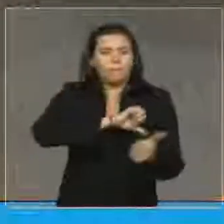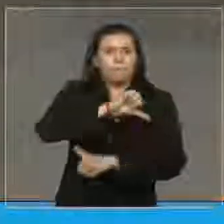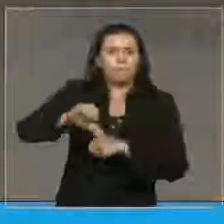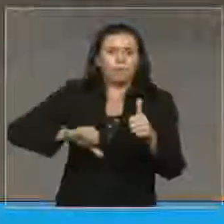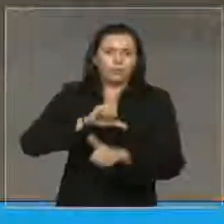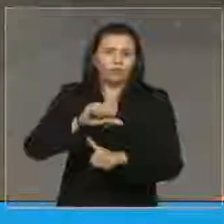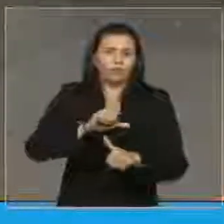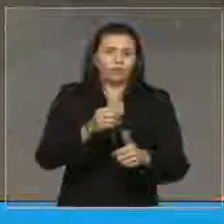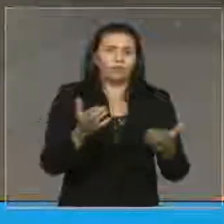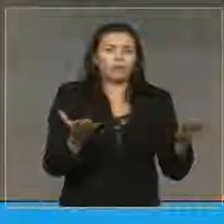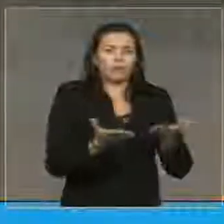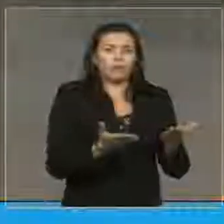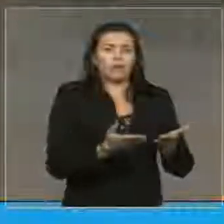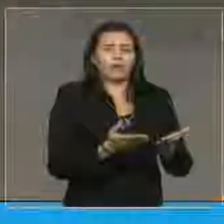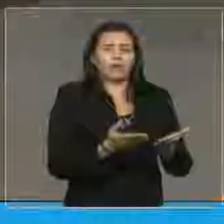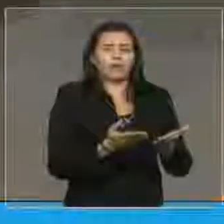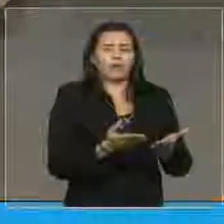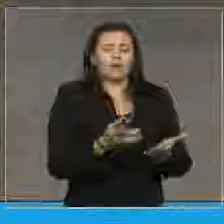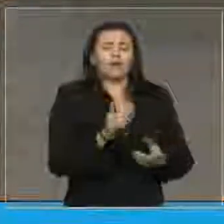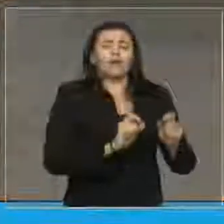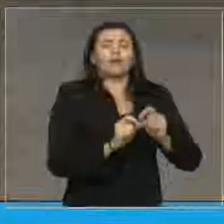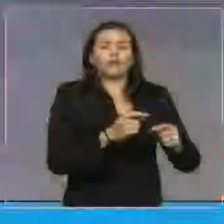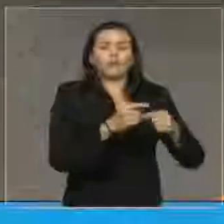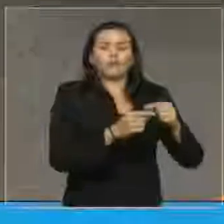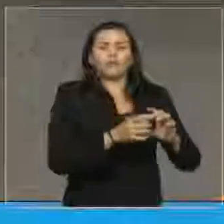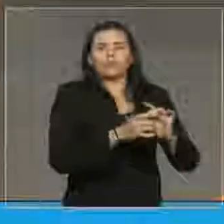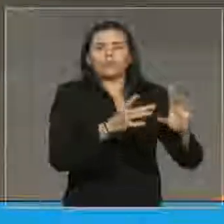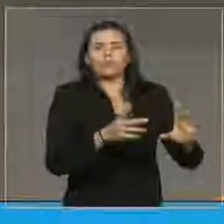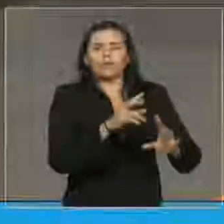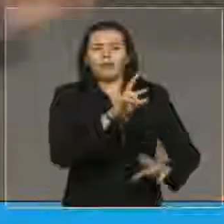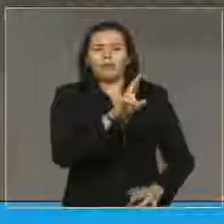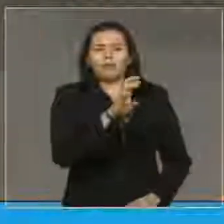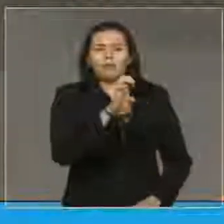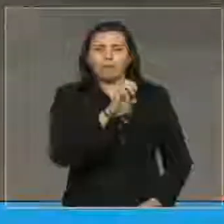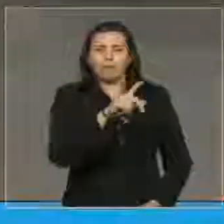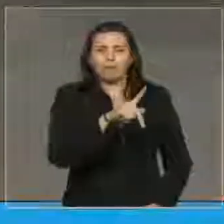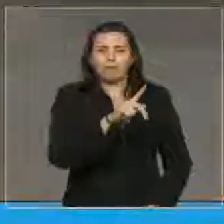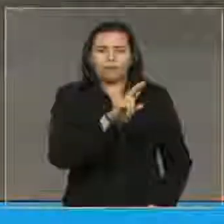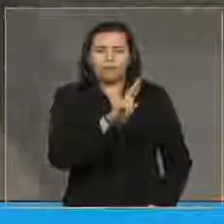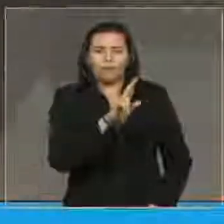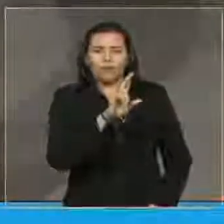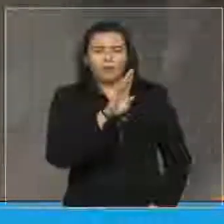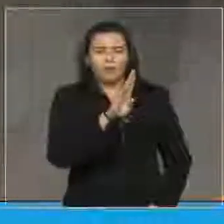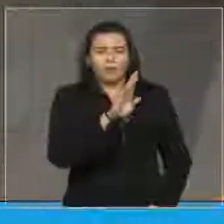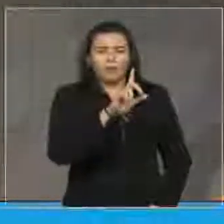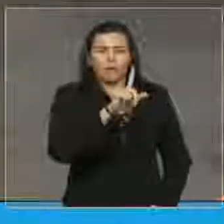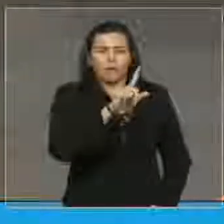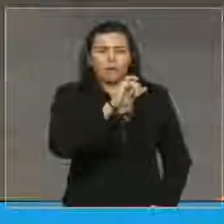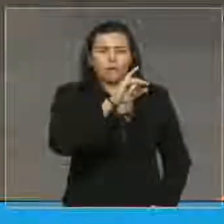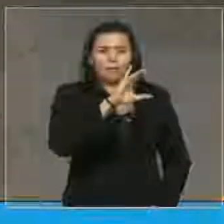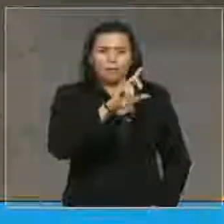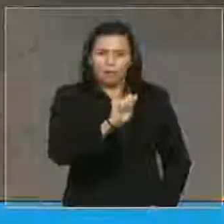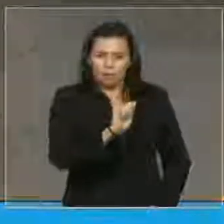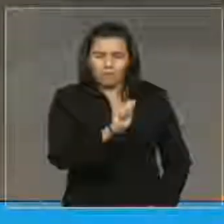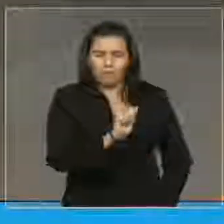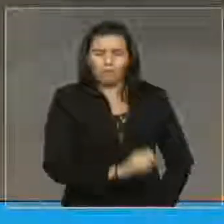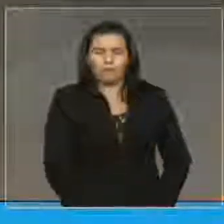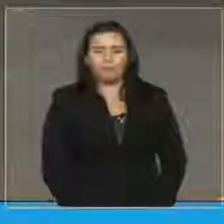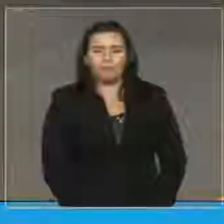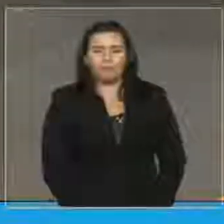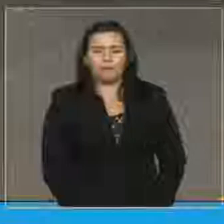administrações tributárias, e aqui eu concito o secretário de Fazenda do Estado, nosso amigo Marcelo Ribeiro Lopes,